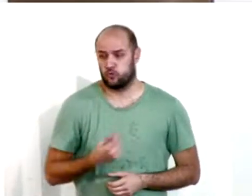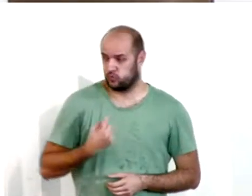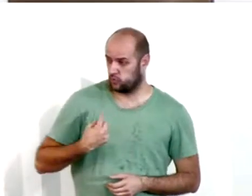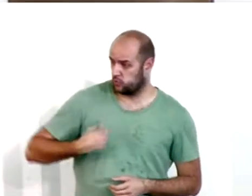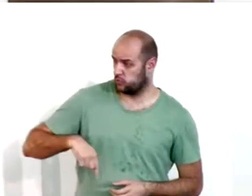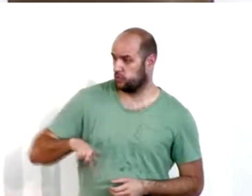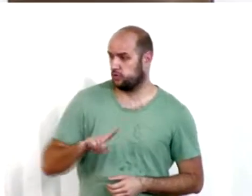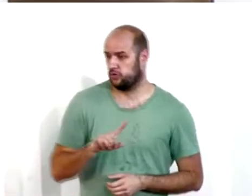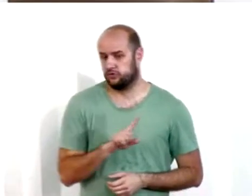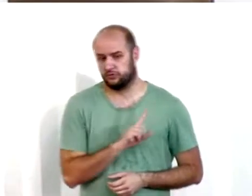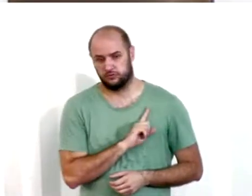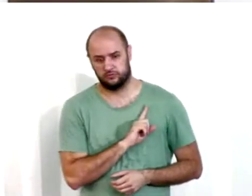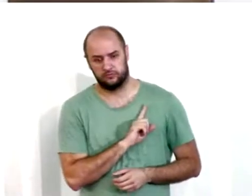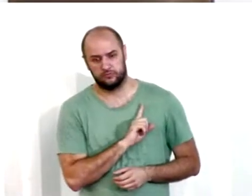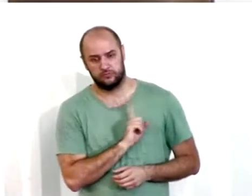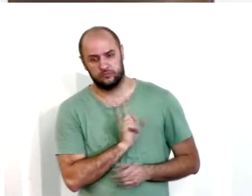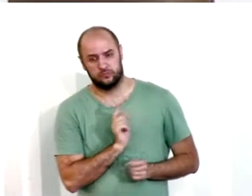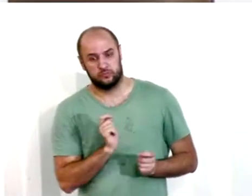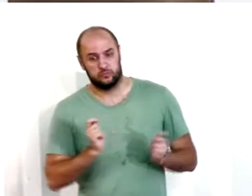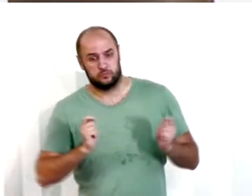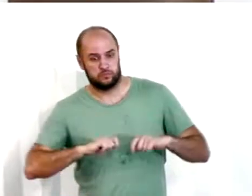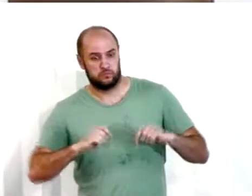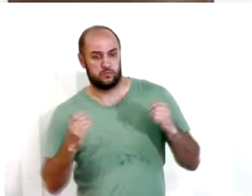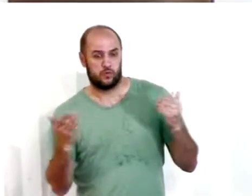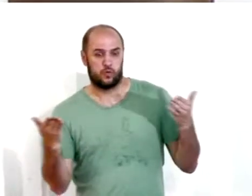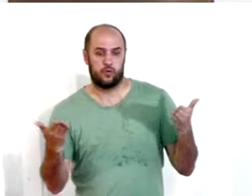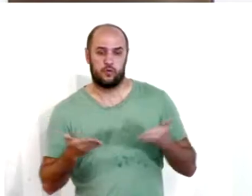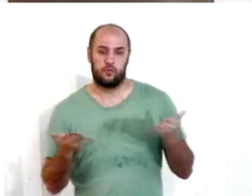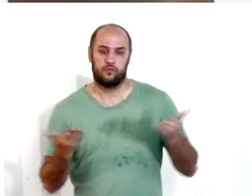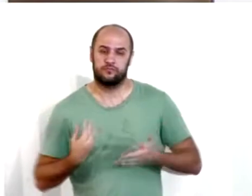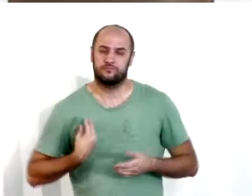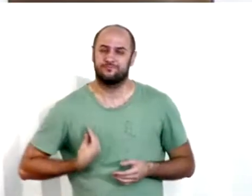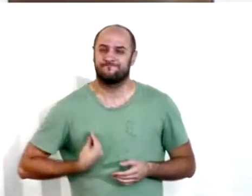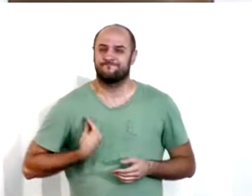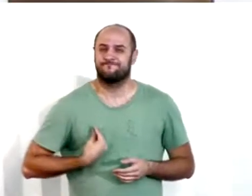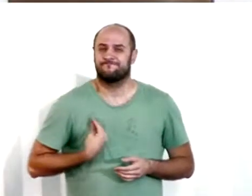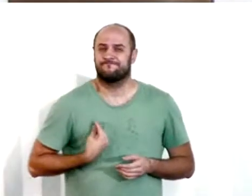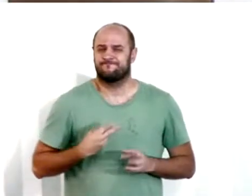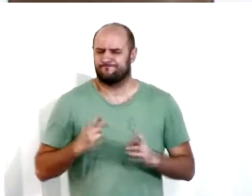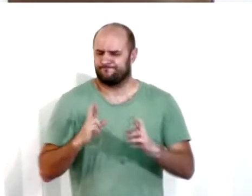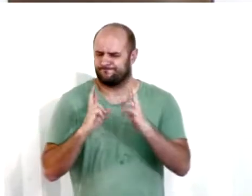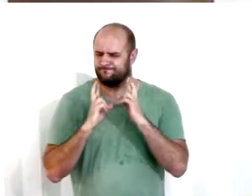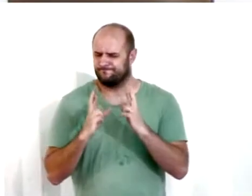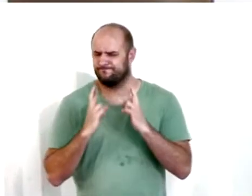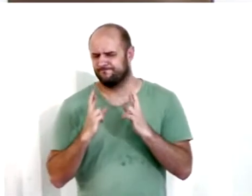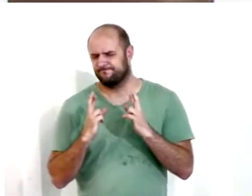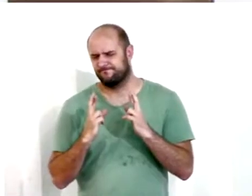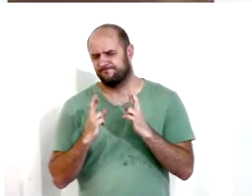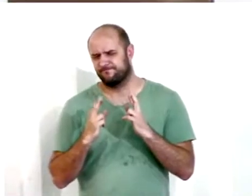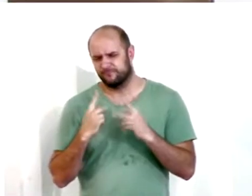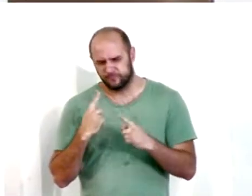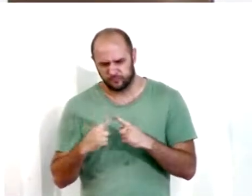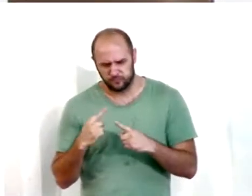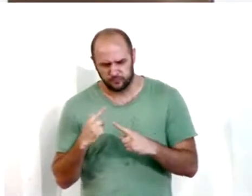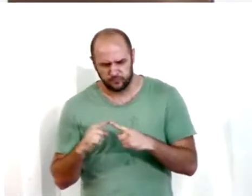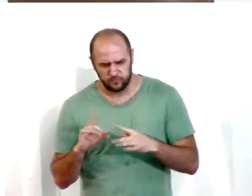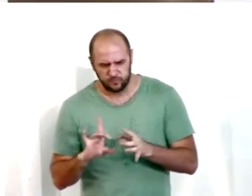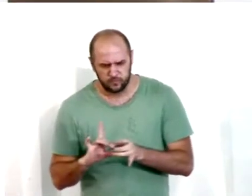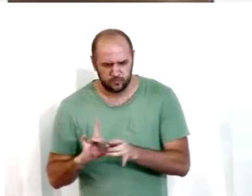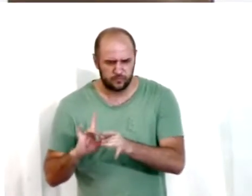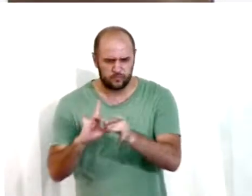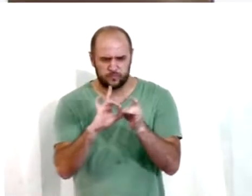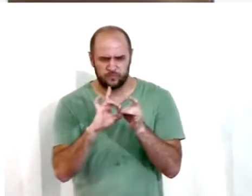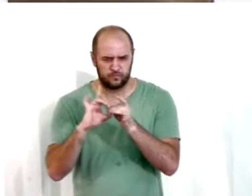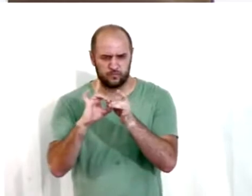Nós podemos hoje viver em esperança, porque essa aliança